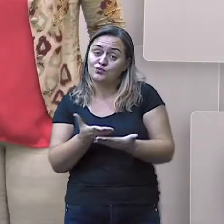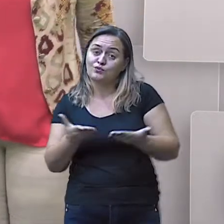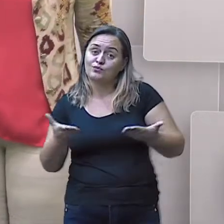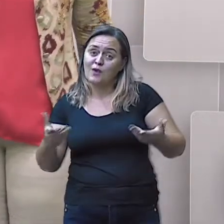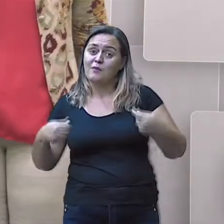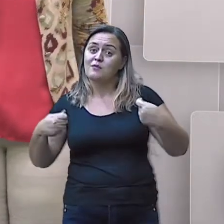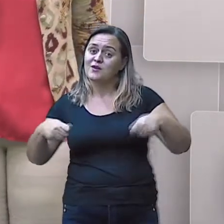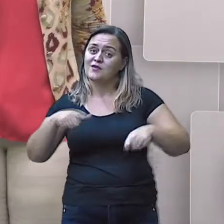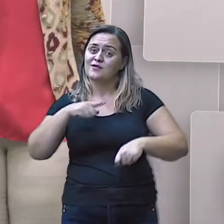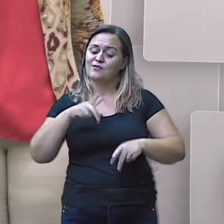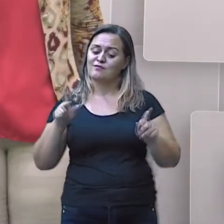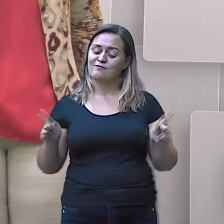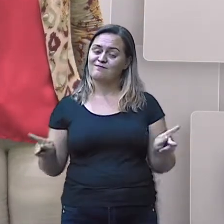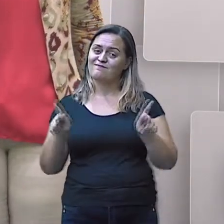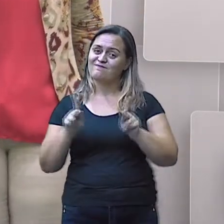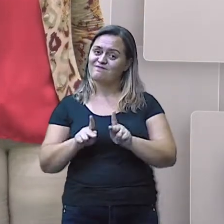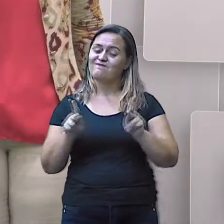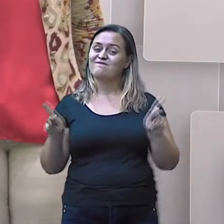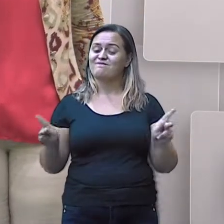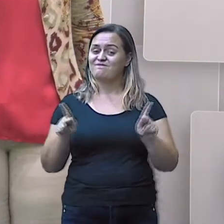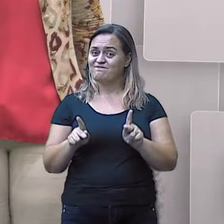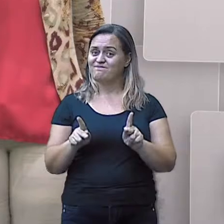ter um professor.